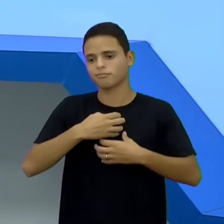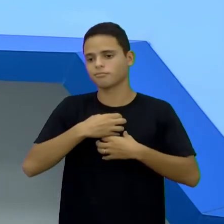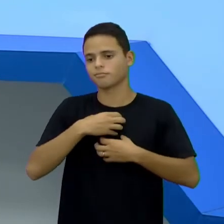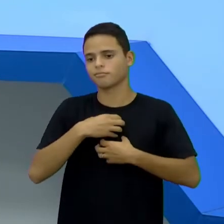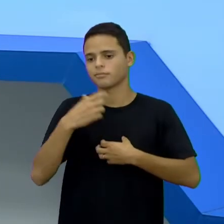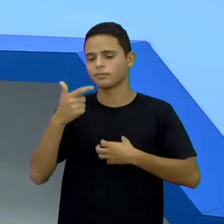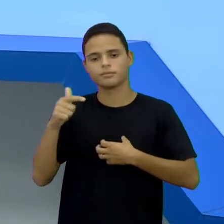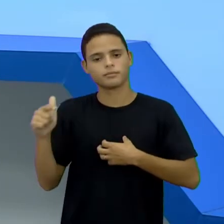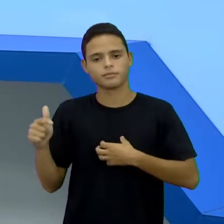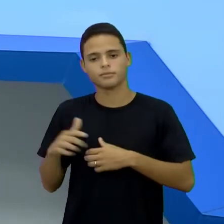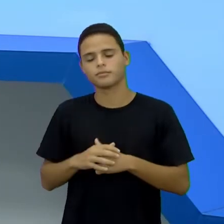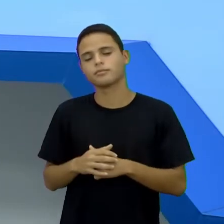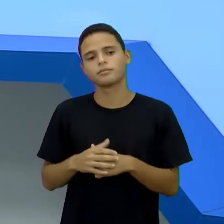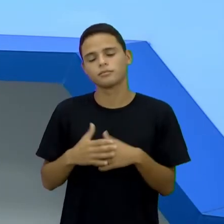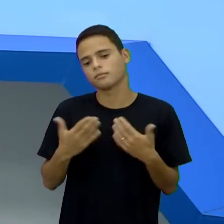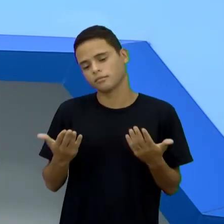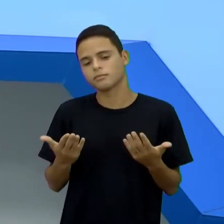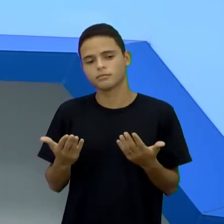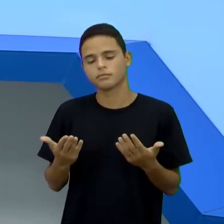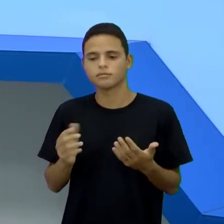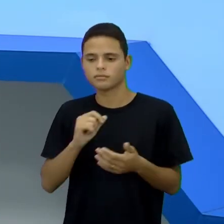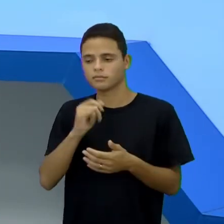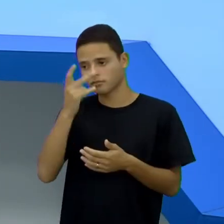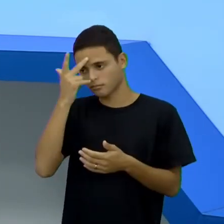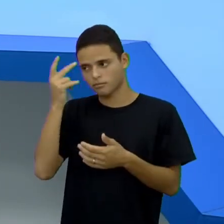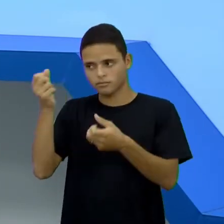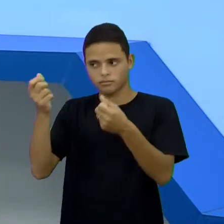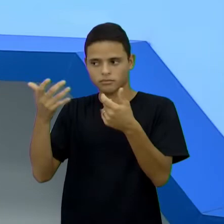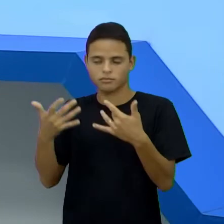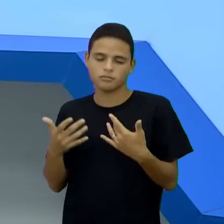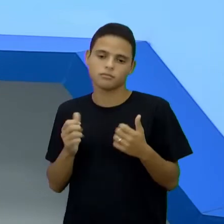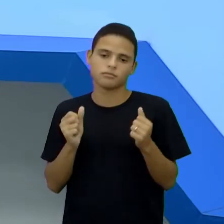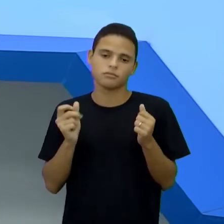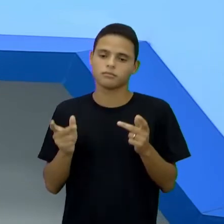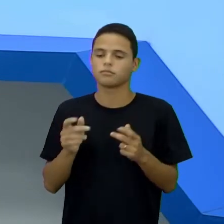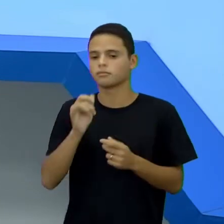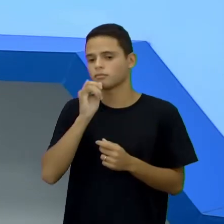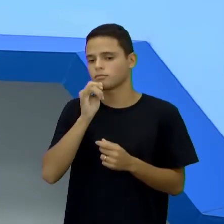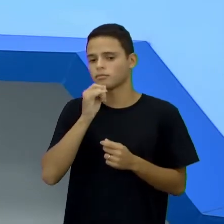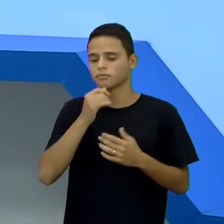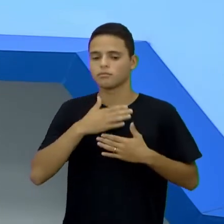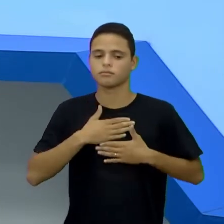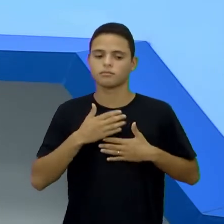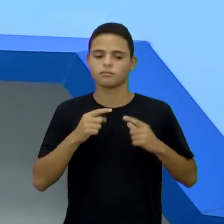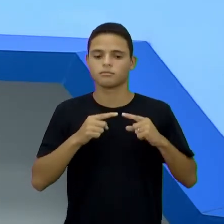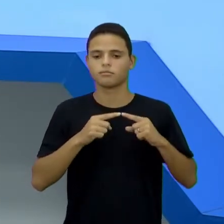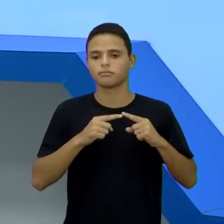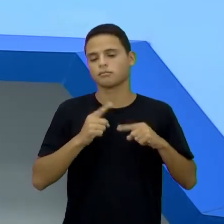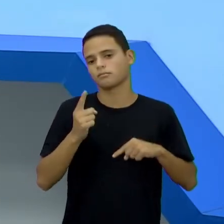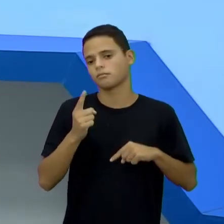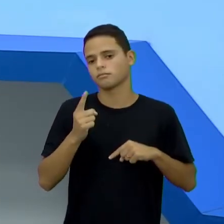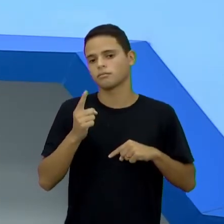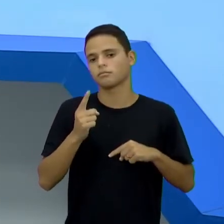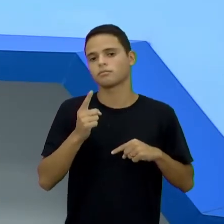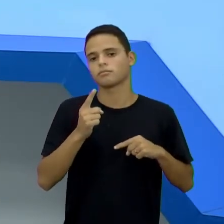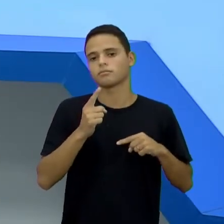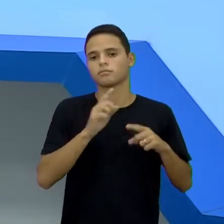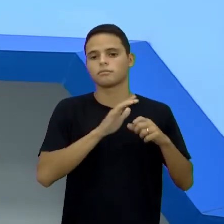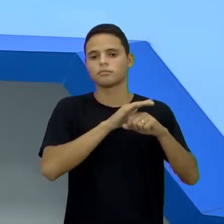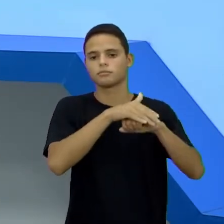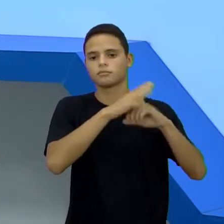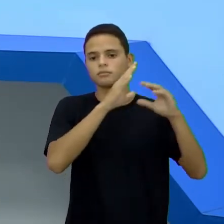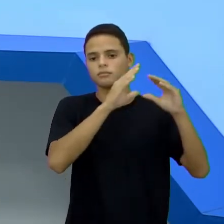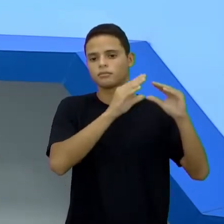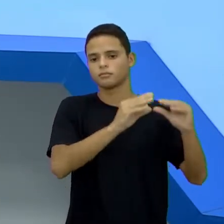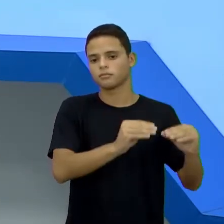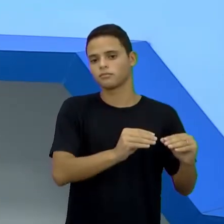claro, desde que a pessoa me explique, ok, entendeu? Então, por exemplo, pra mim não faz sentido eu não poder sair à noite. Mas se, por exemplo, minha mãe fala